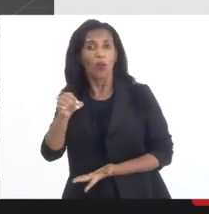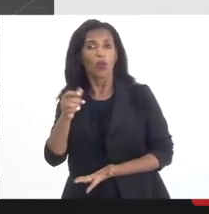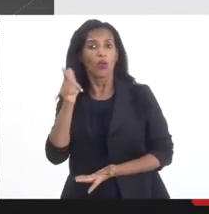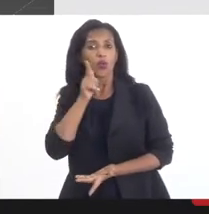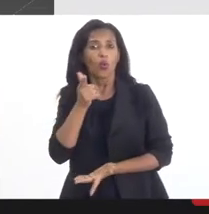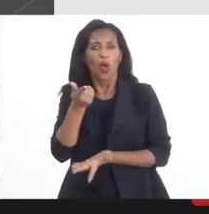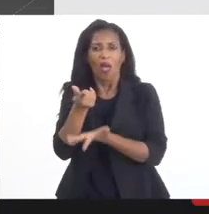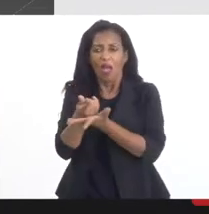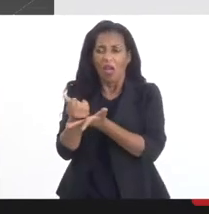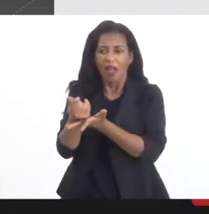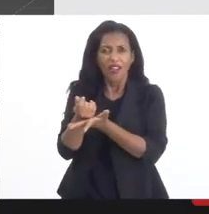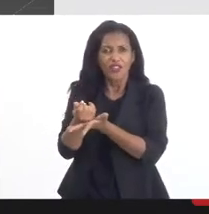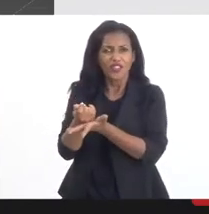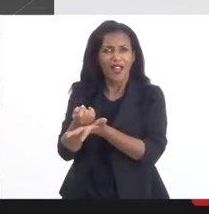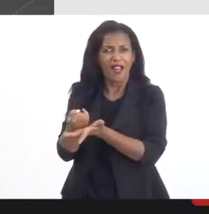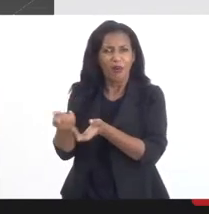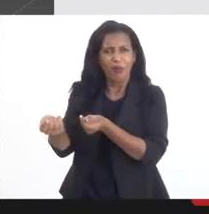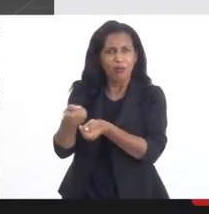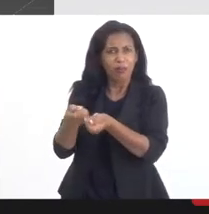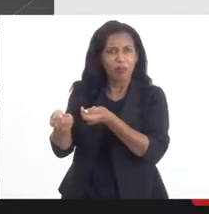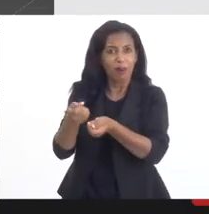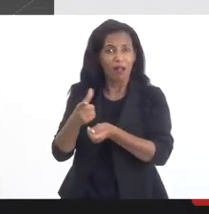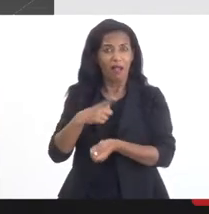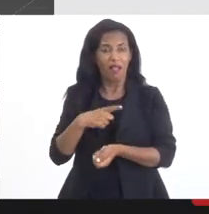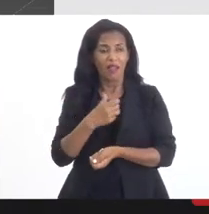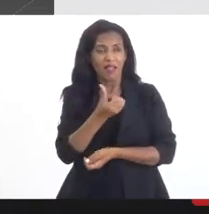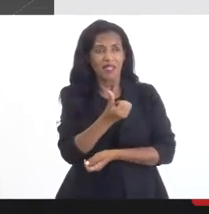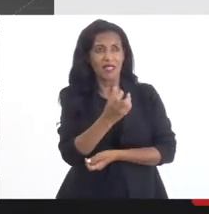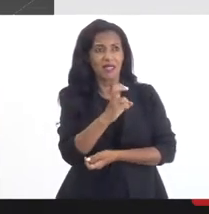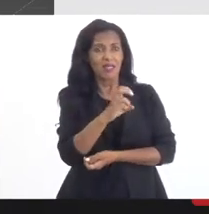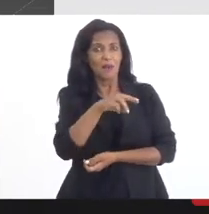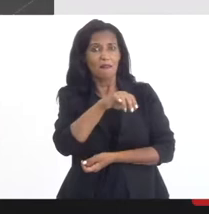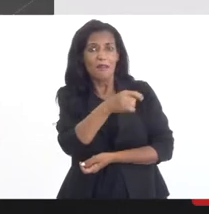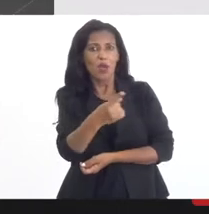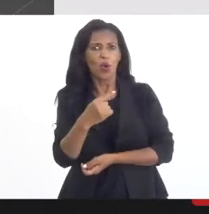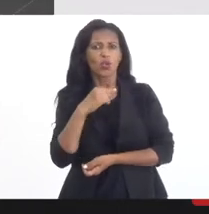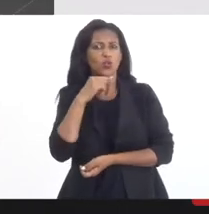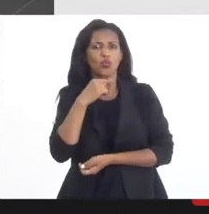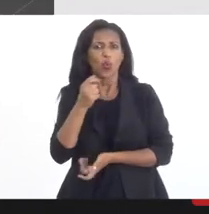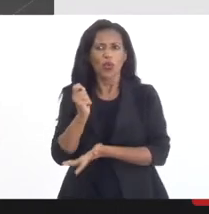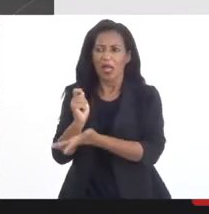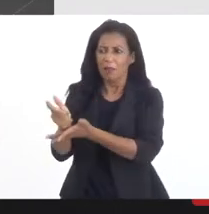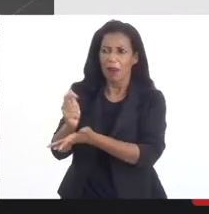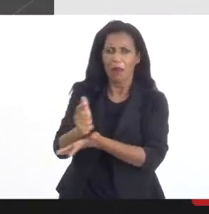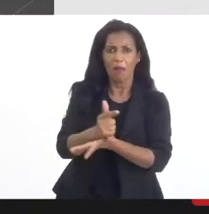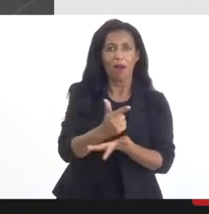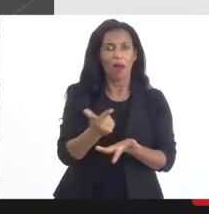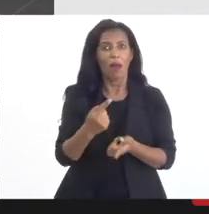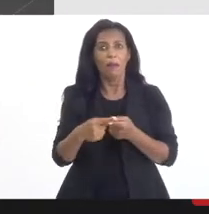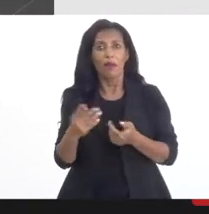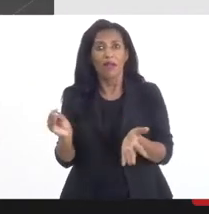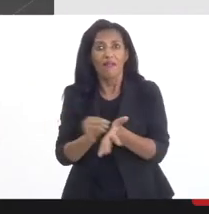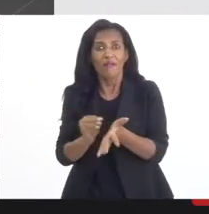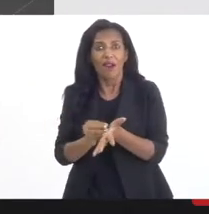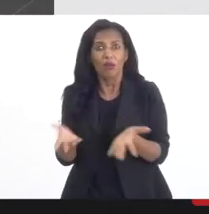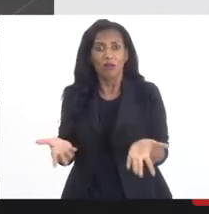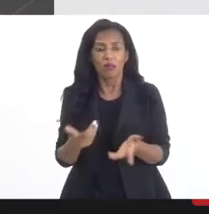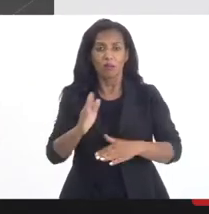todo o orçamento que ela tem. A UESO hoje tem um orçamento de 65 milhões, ela não consegue executar todo o orçamento. Por quê? Porque falta